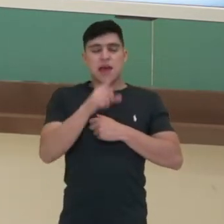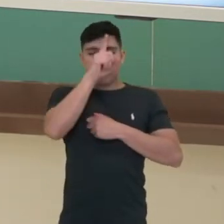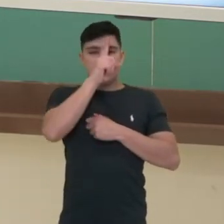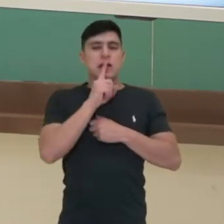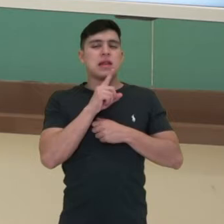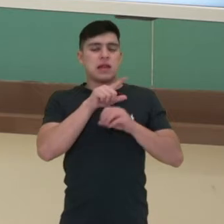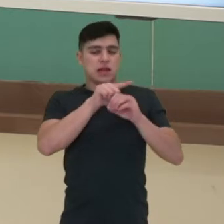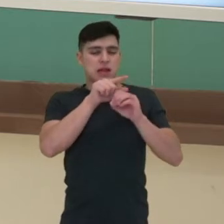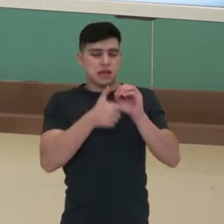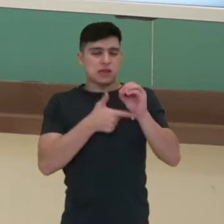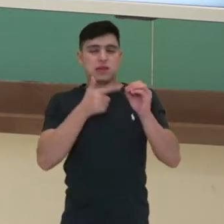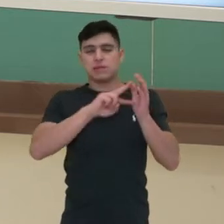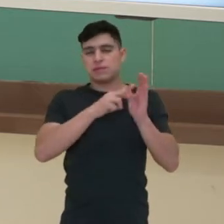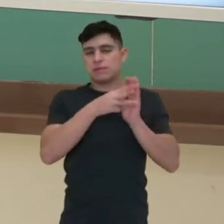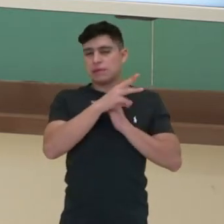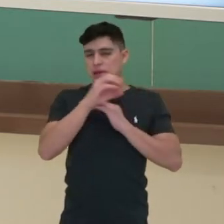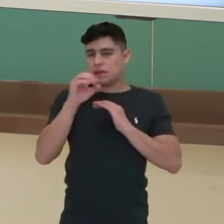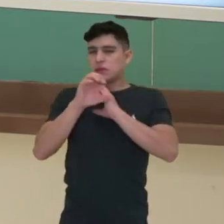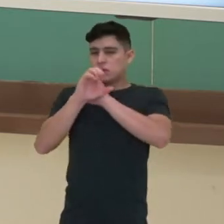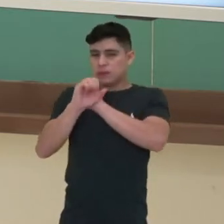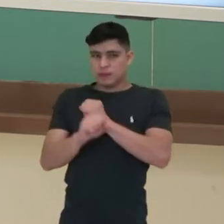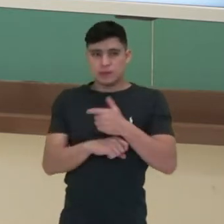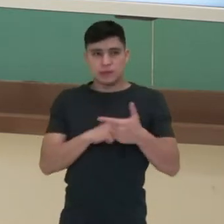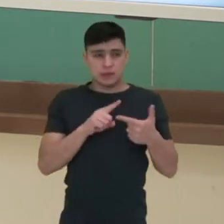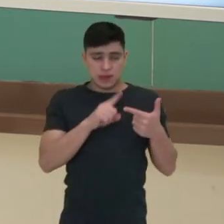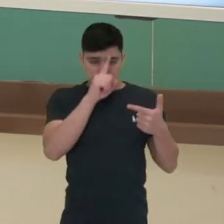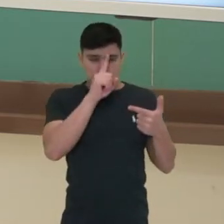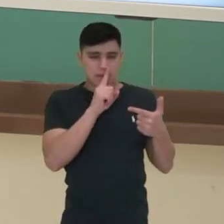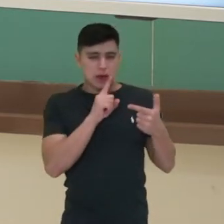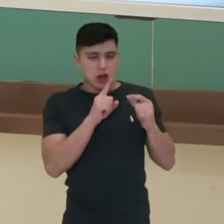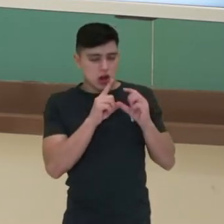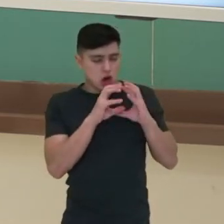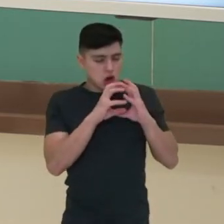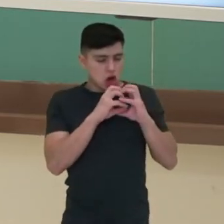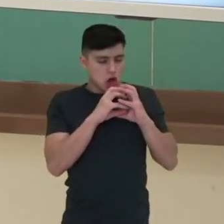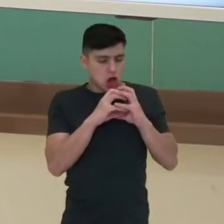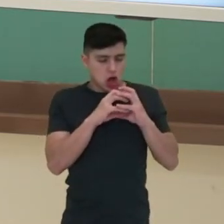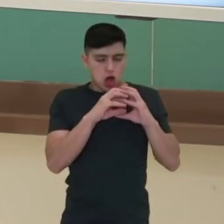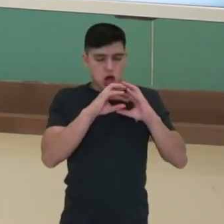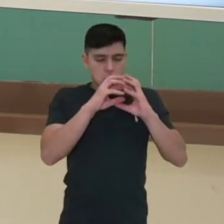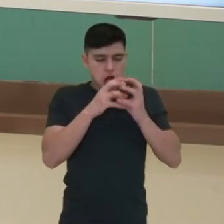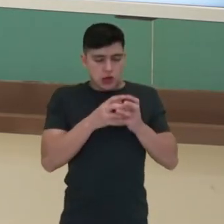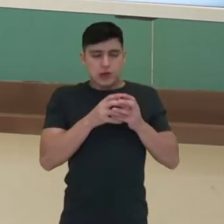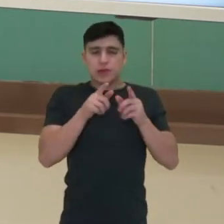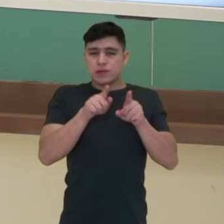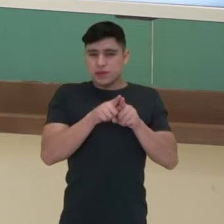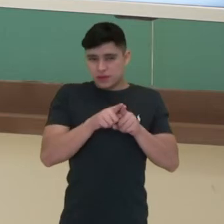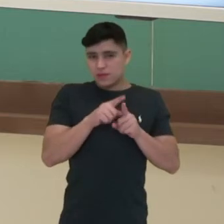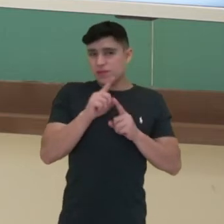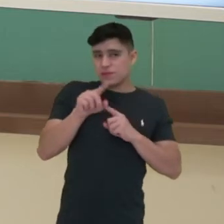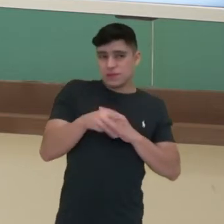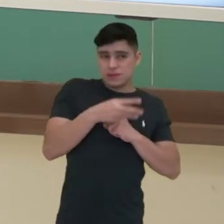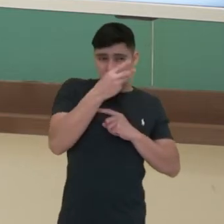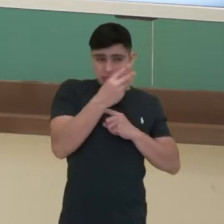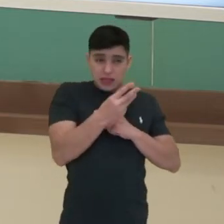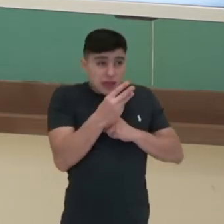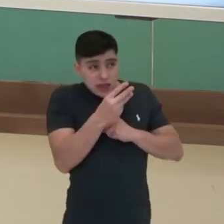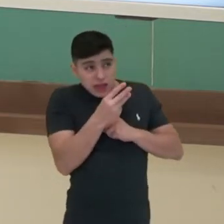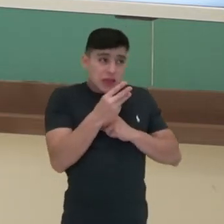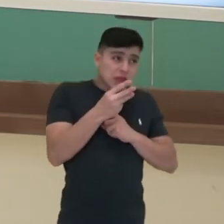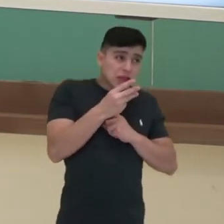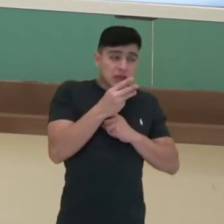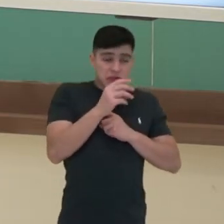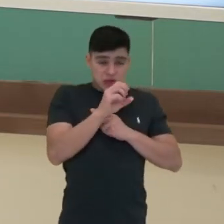300 sementes, tá? Amarelas e rugosas, nós já teríamos ali também 3 entre 8,